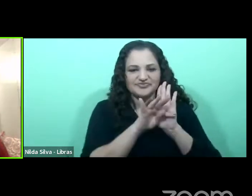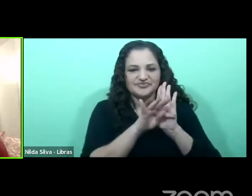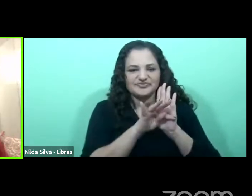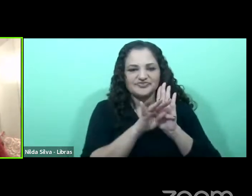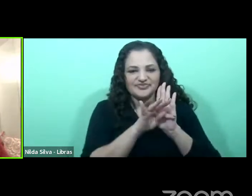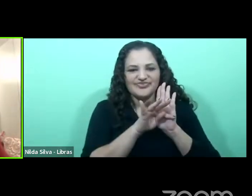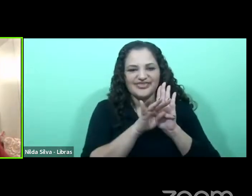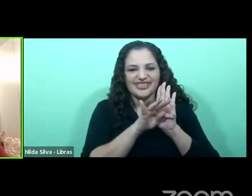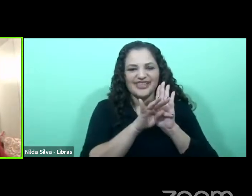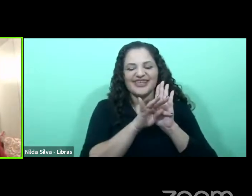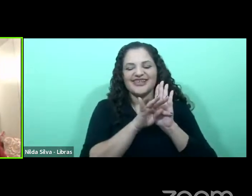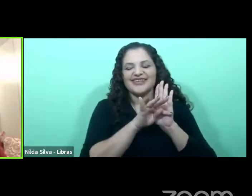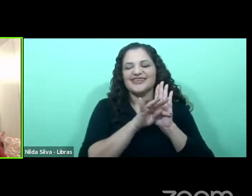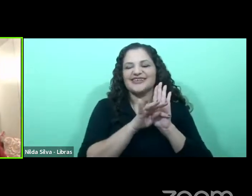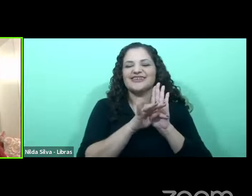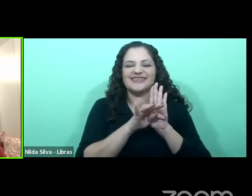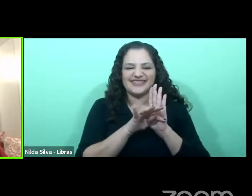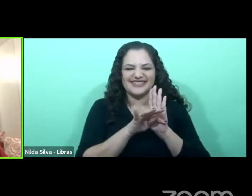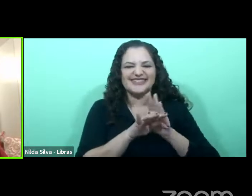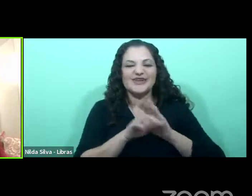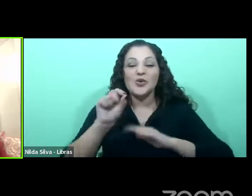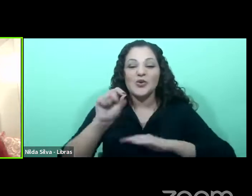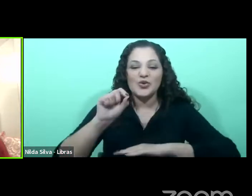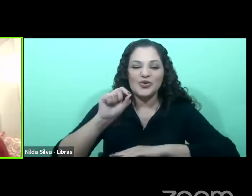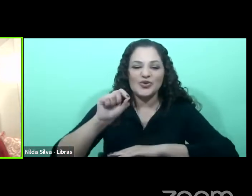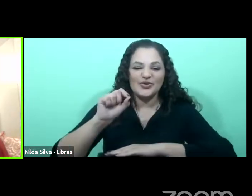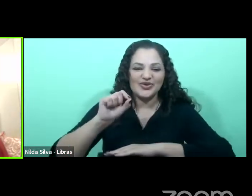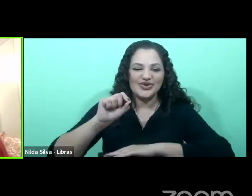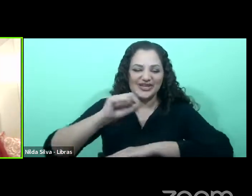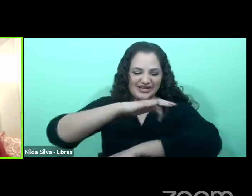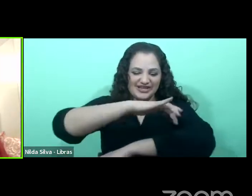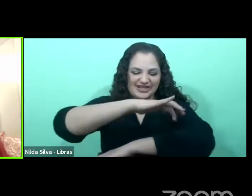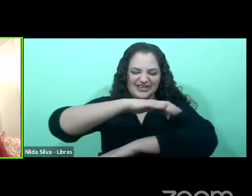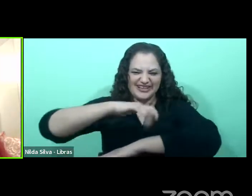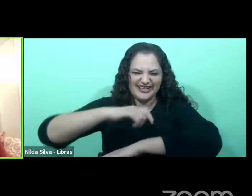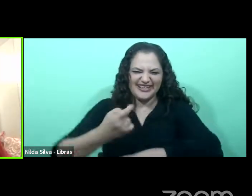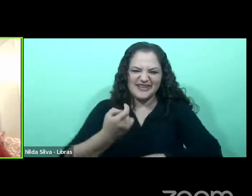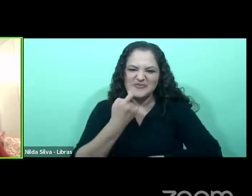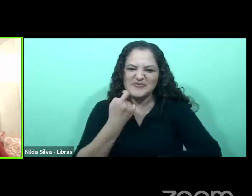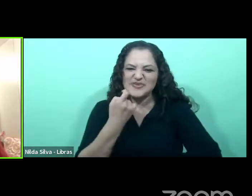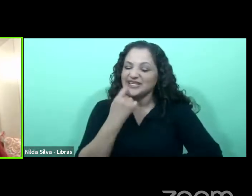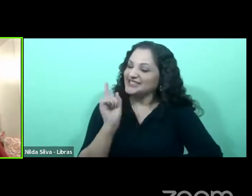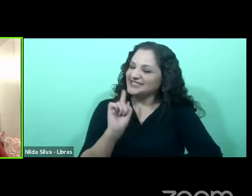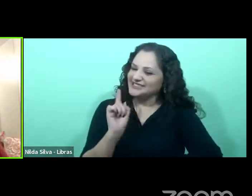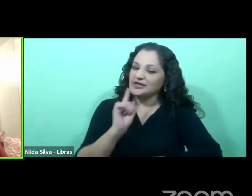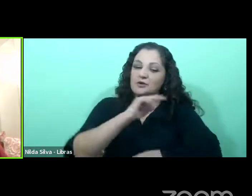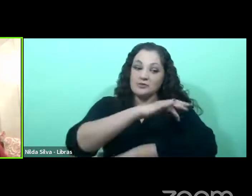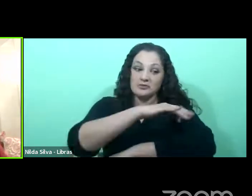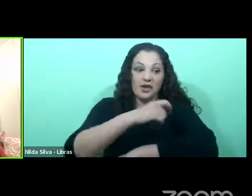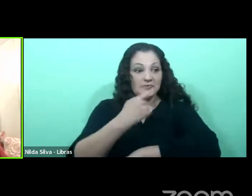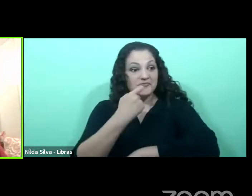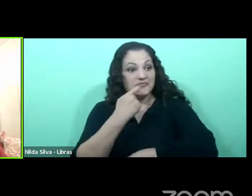começa, né? Caranguejo não é peixe, caranguejo peixe é. Caranguejo só é peixe.